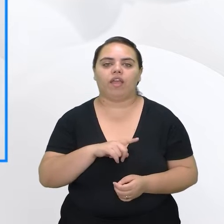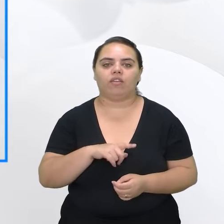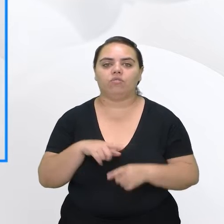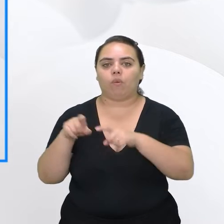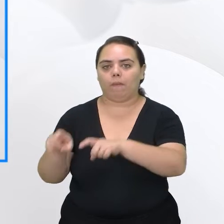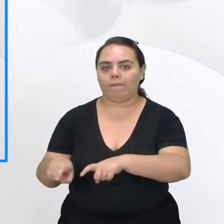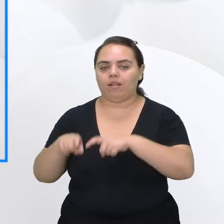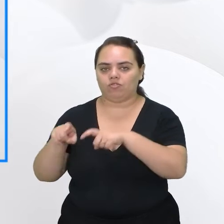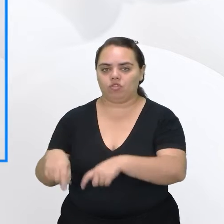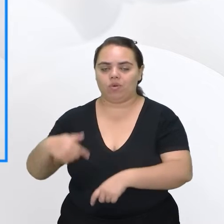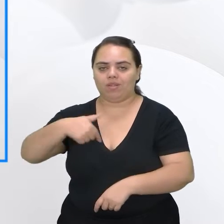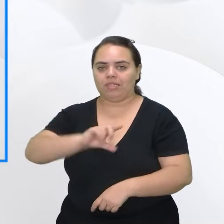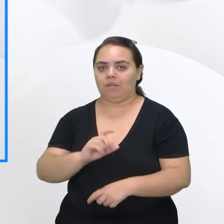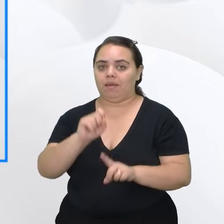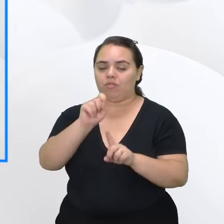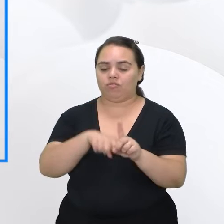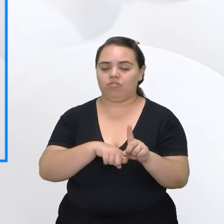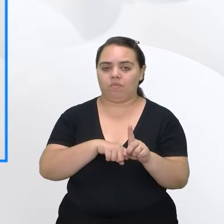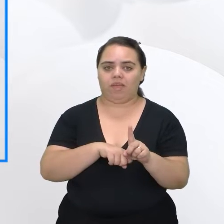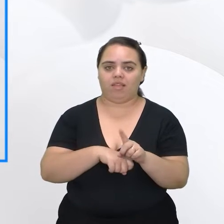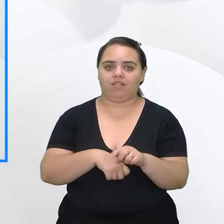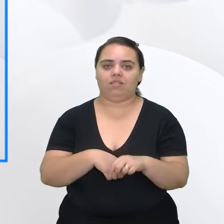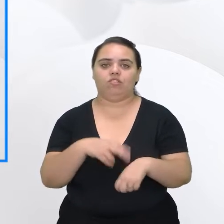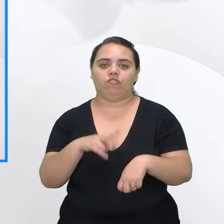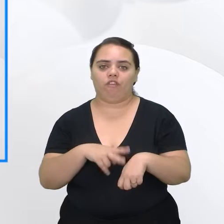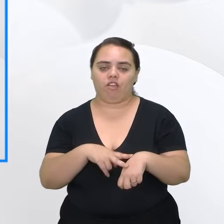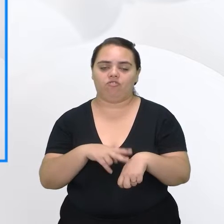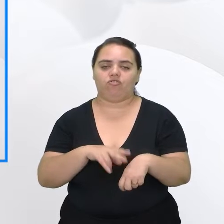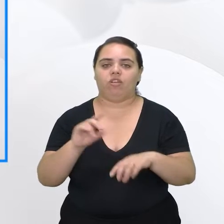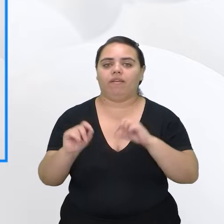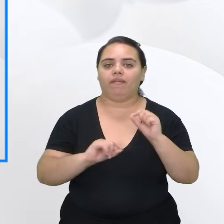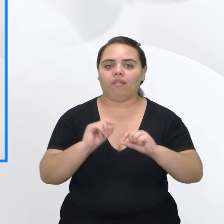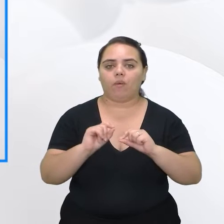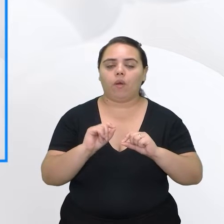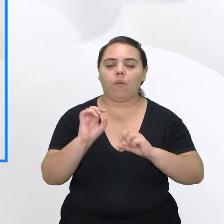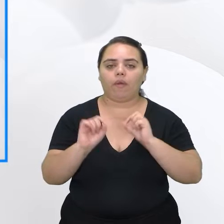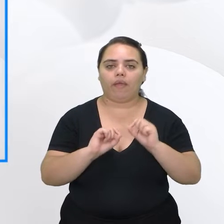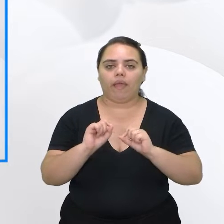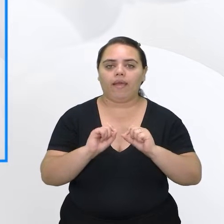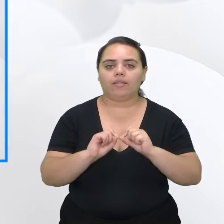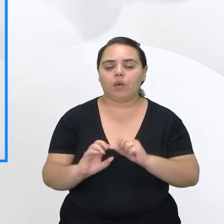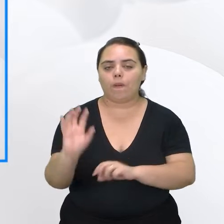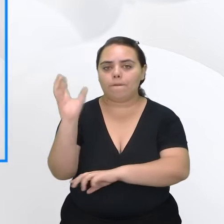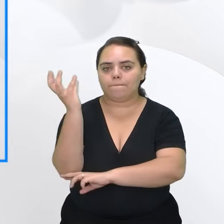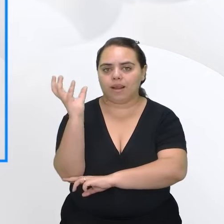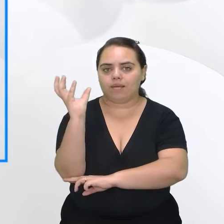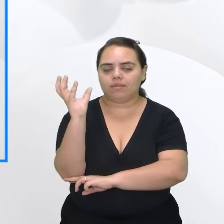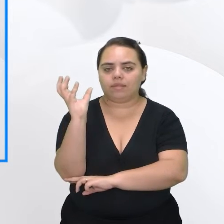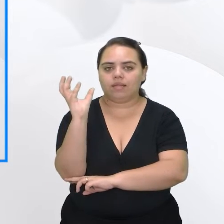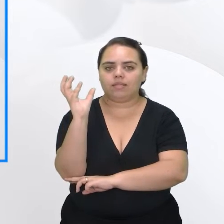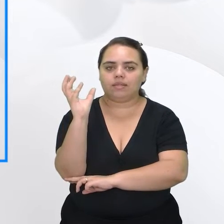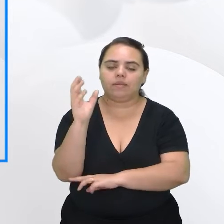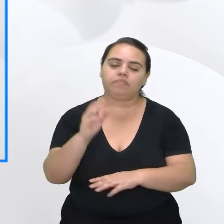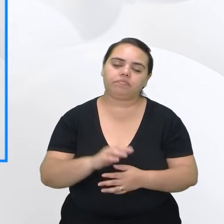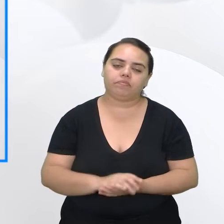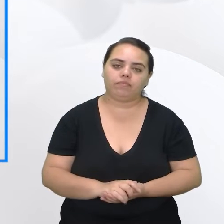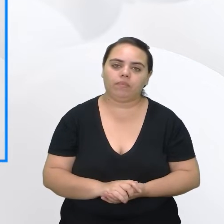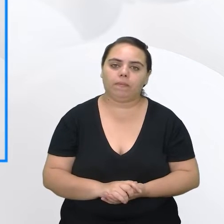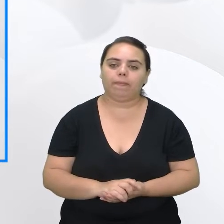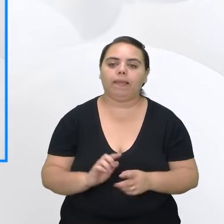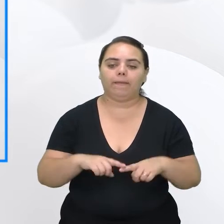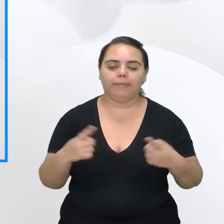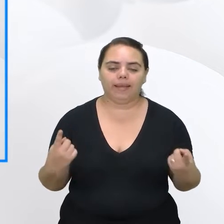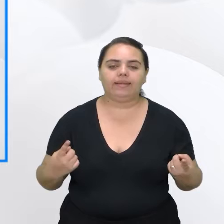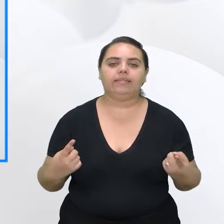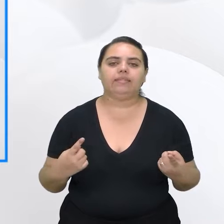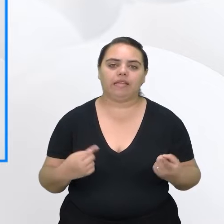antecipado em alguns meses de adubação verde. Né? Então, adubação verde são espécies de plantas, não necessariamente nativas, mas que